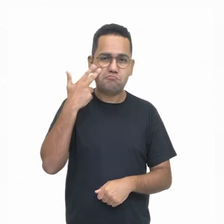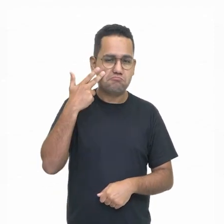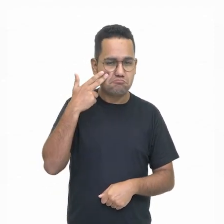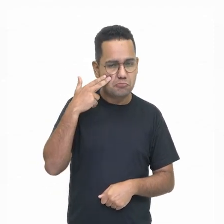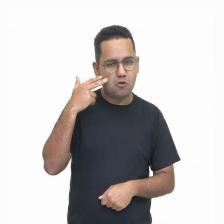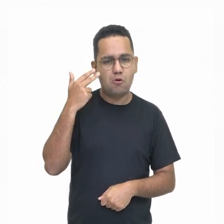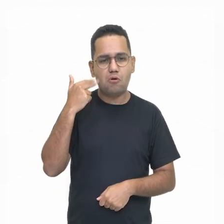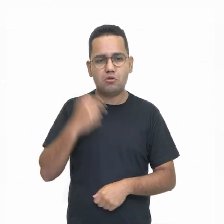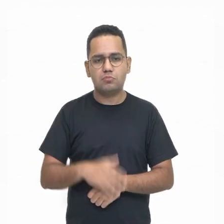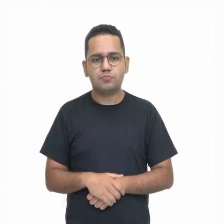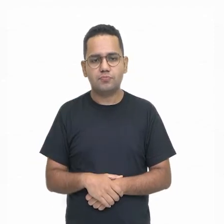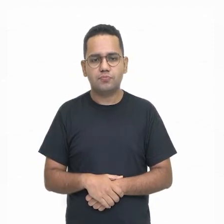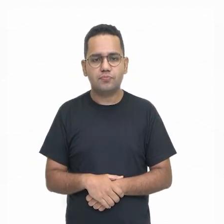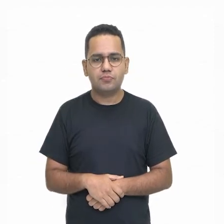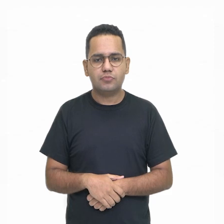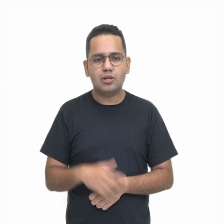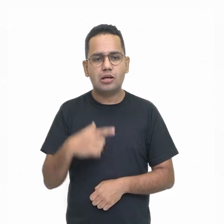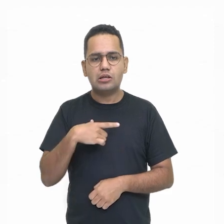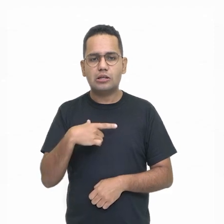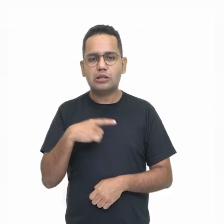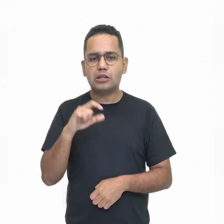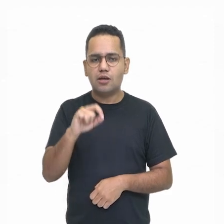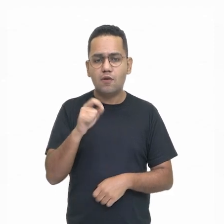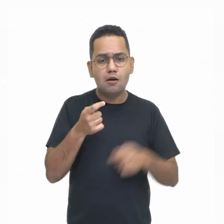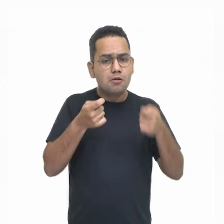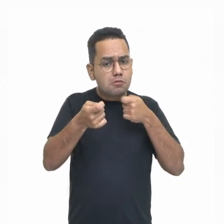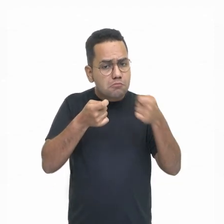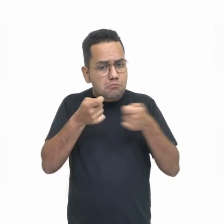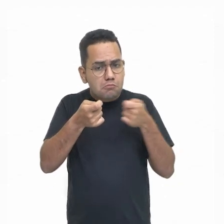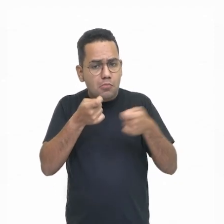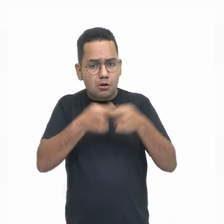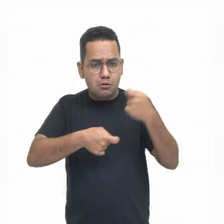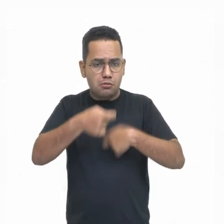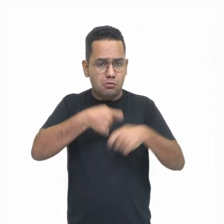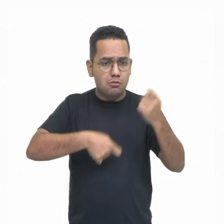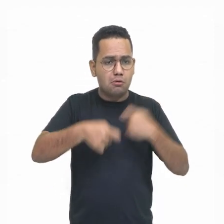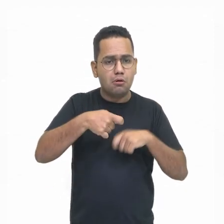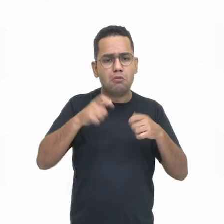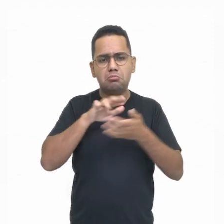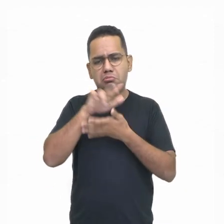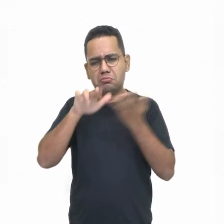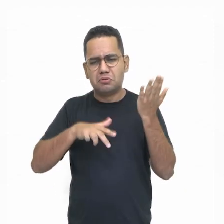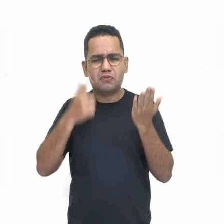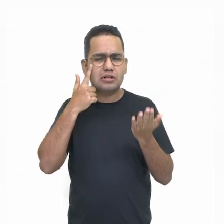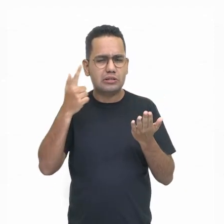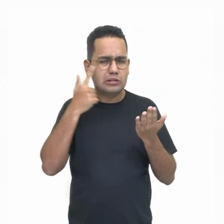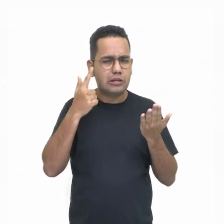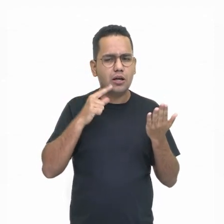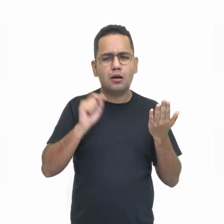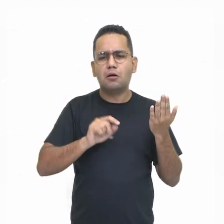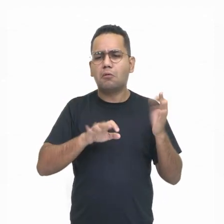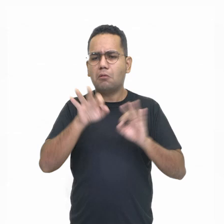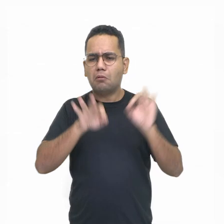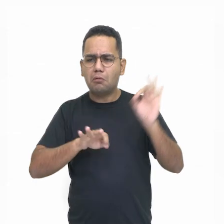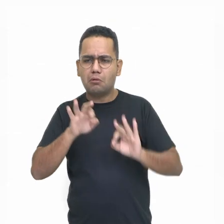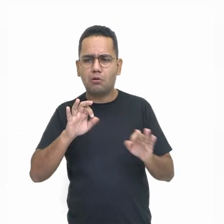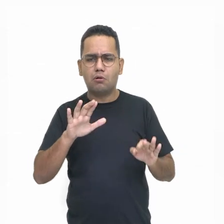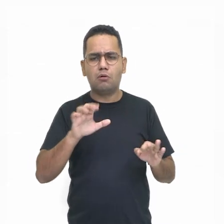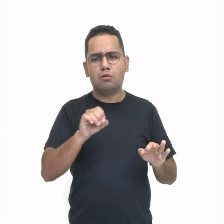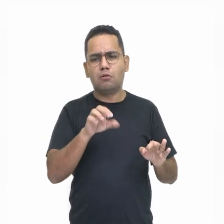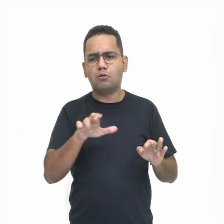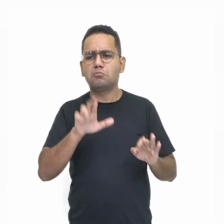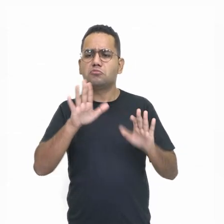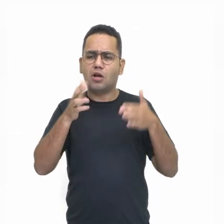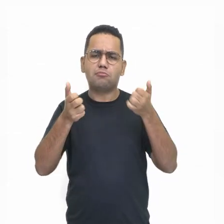de Mello, né, foi marcado por tentativas de estabilização econômica através de planos heterodoxos, como o Plano Collor, né, que a gente já